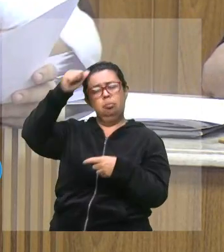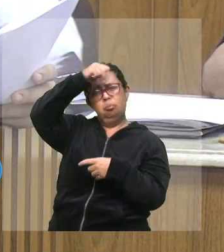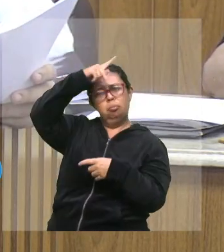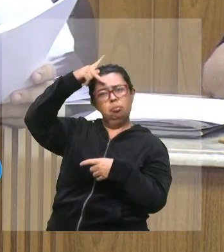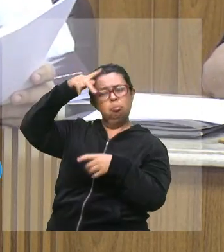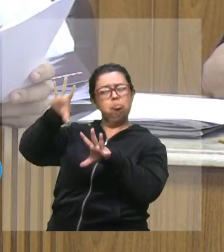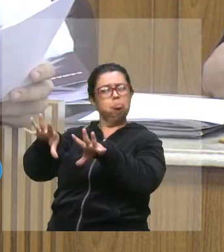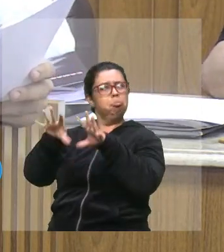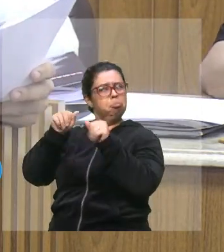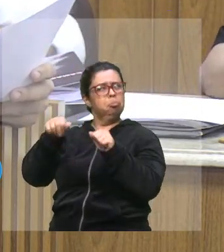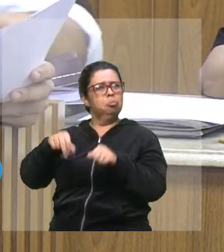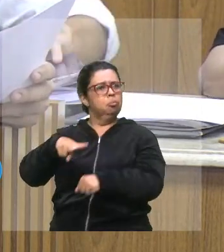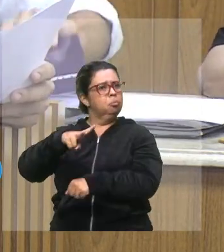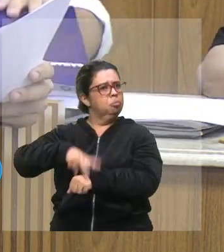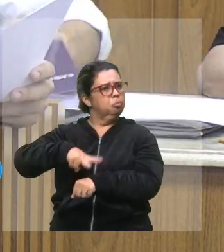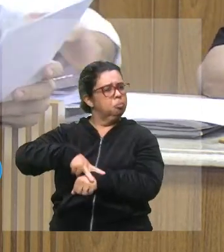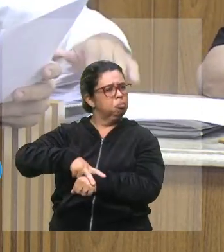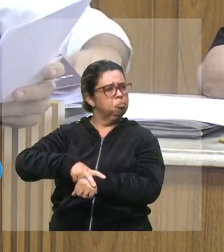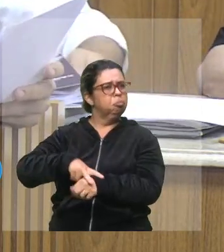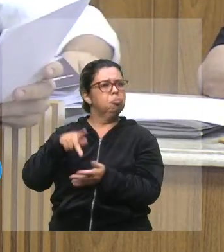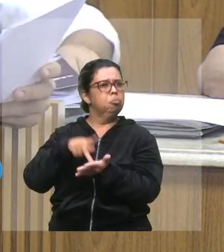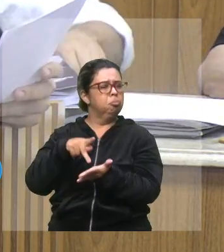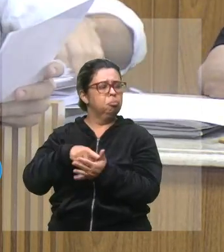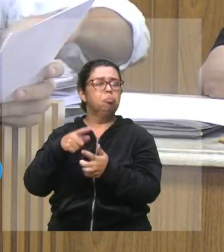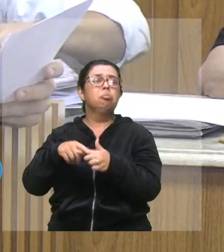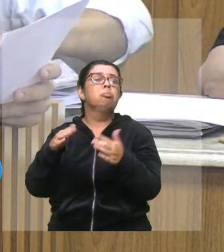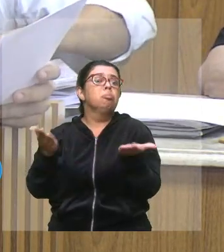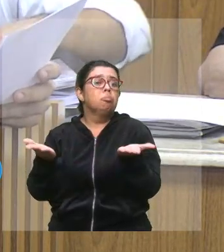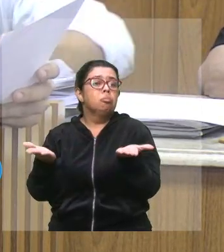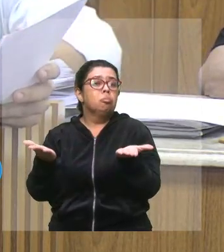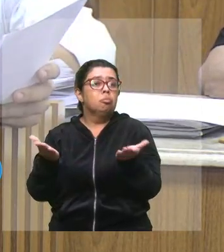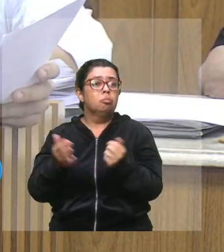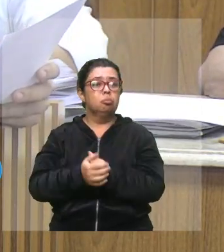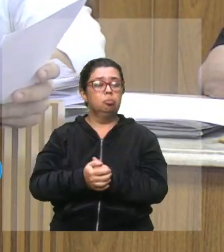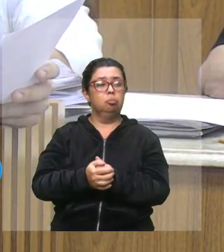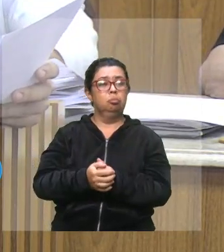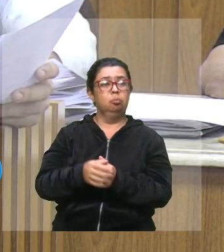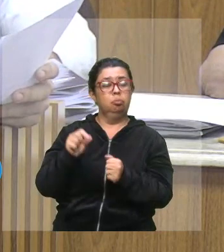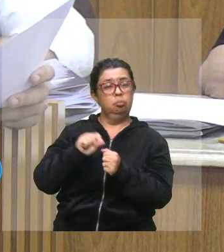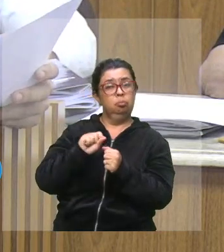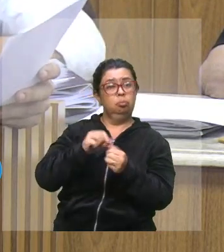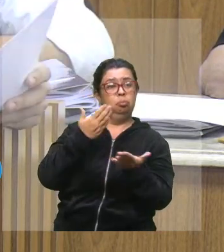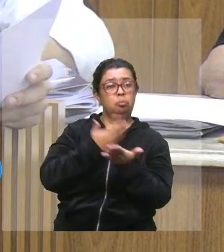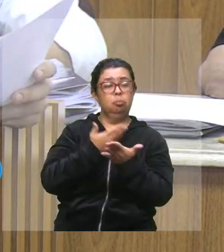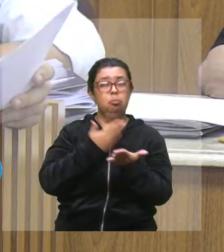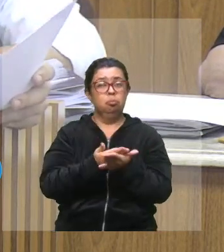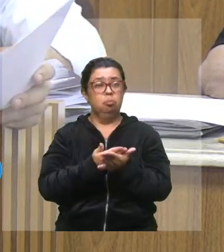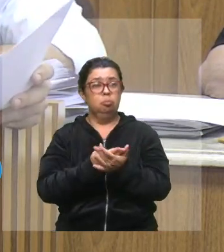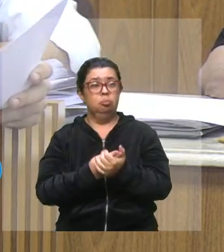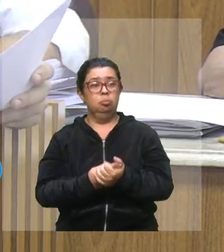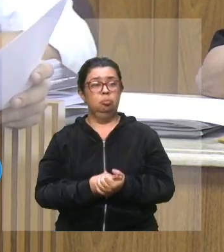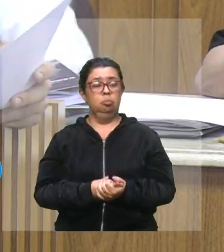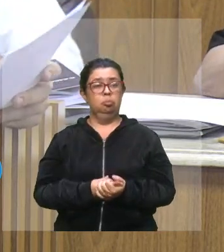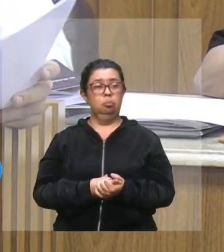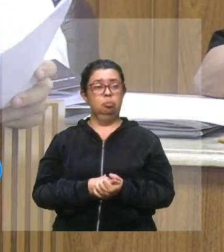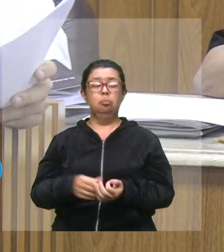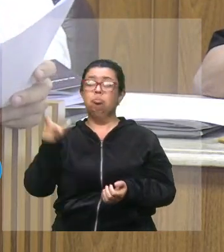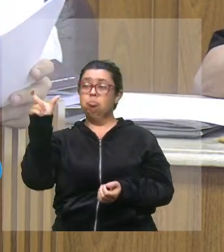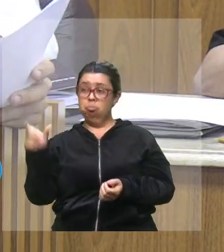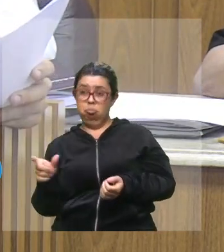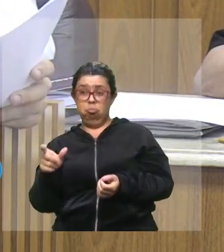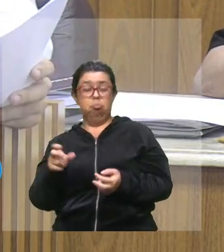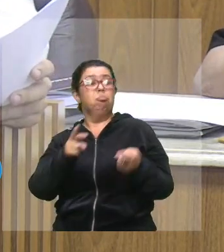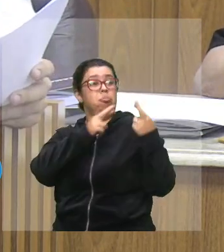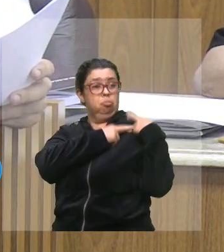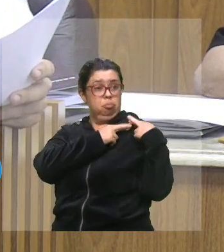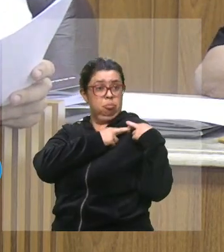vagas? Se realmente retirou, qual que foi a motivação? Se foram feitos estudos e quem que foi o servidor responsável por tomar essa